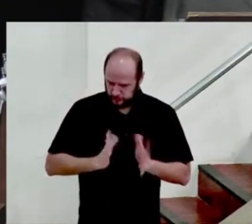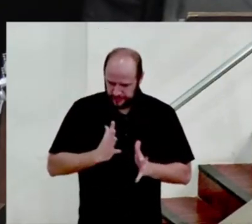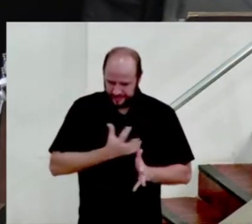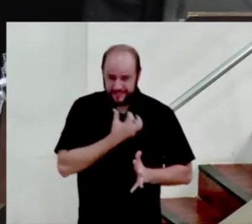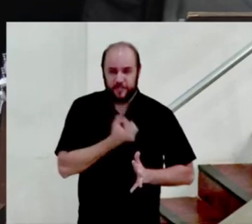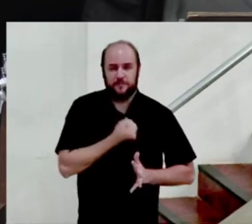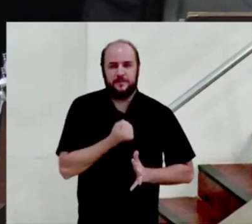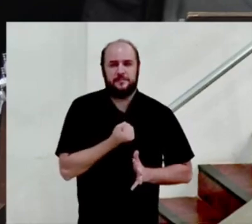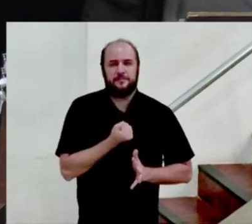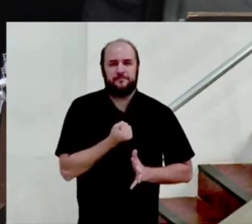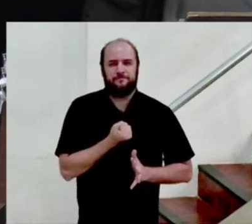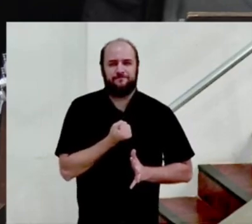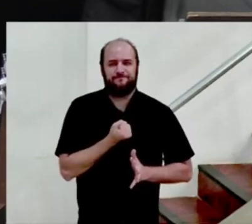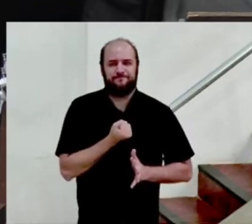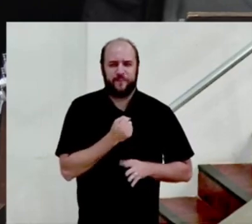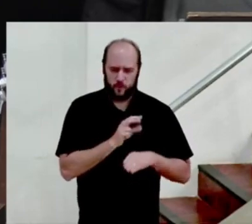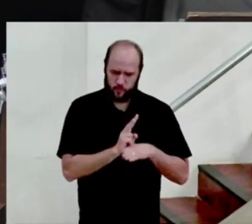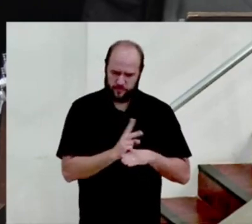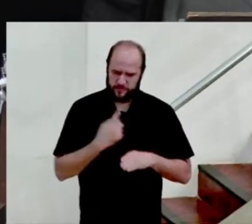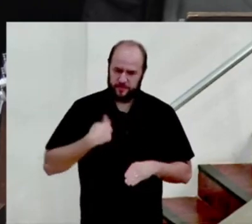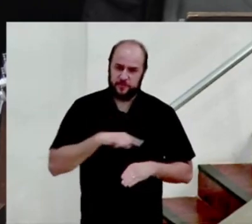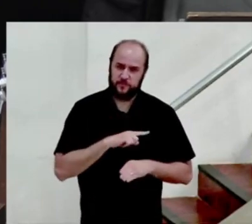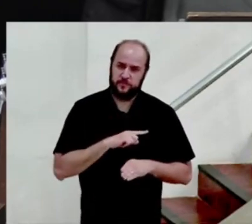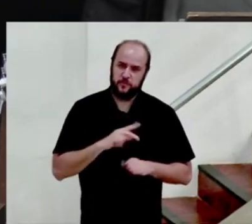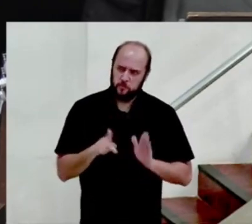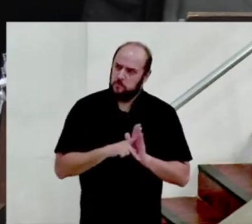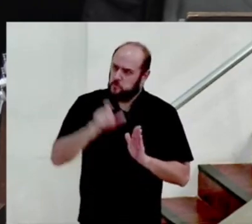neste abrigo, que é Ele mesmo.